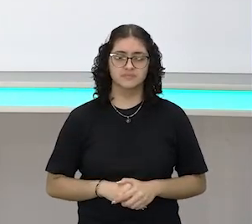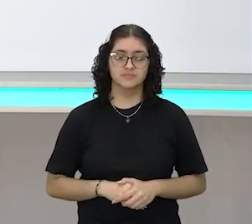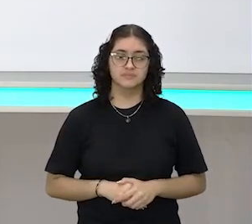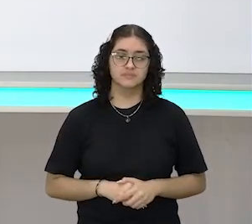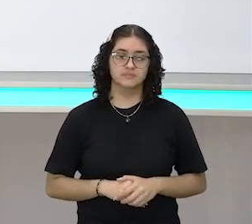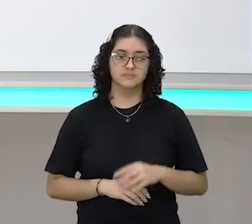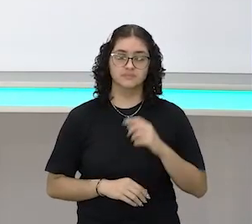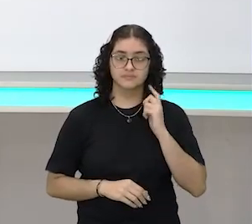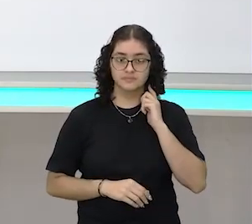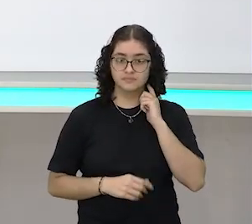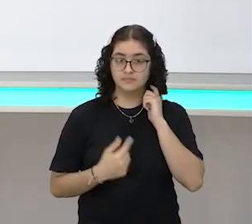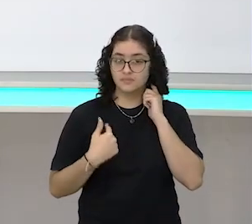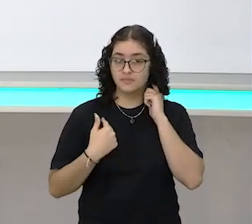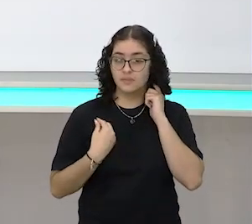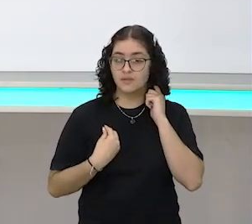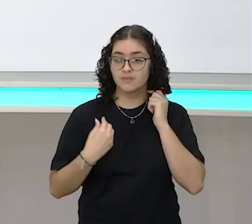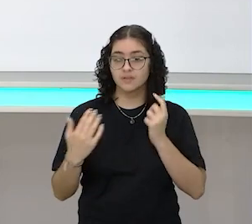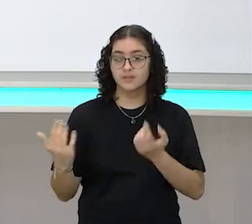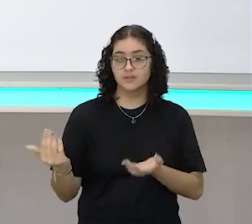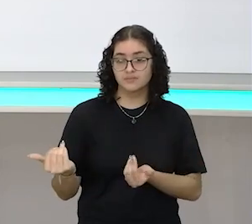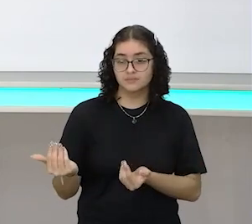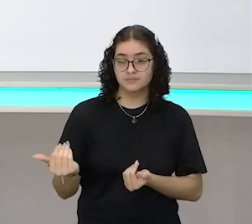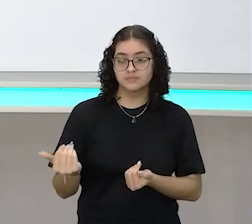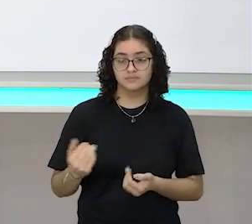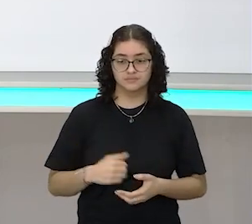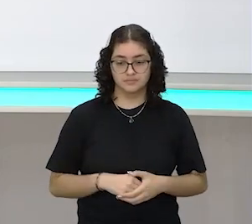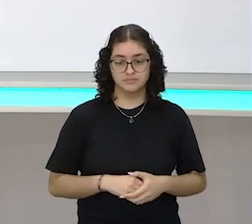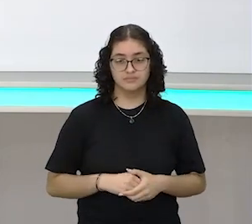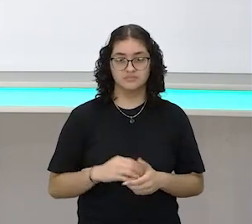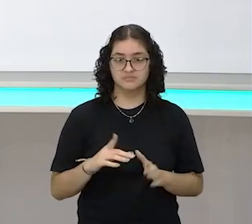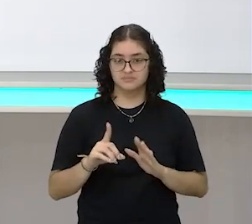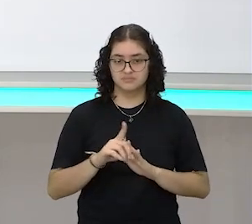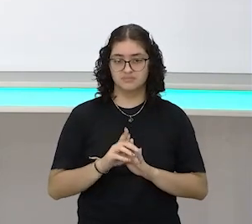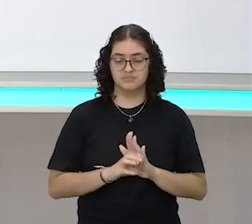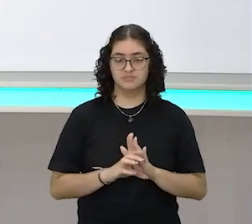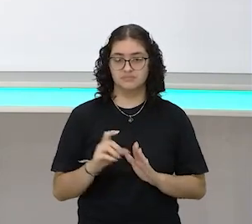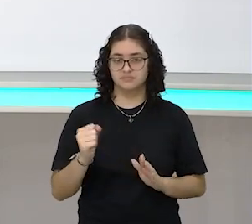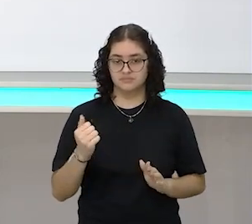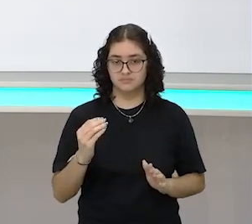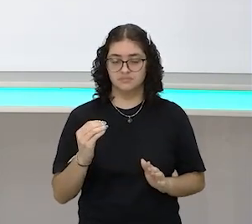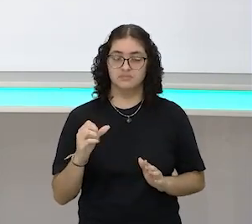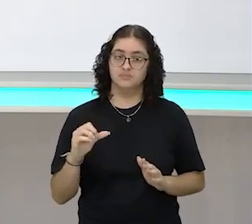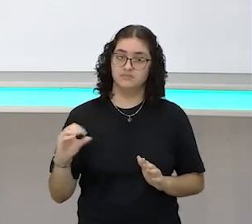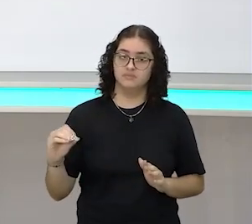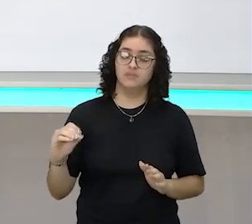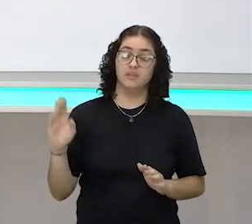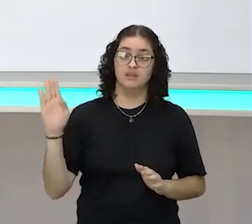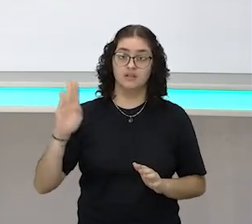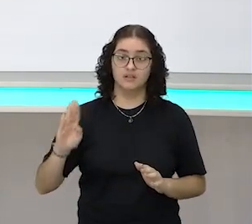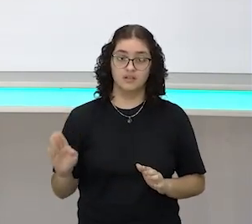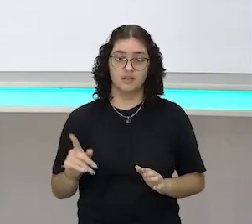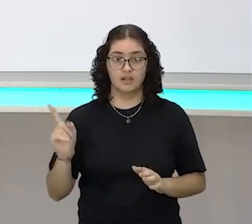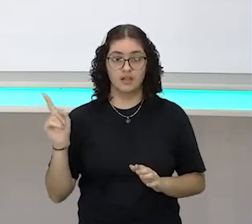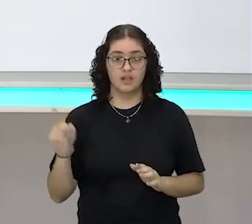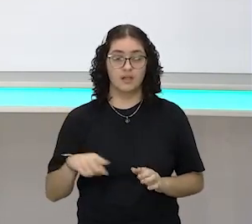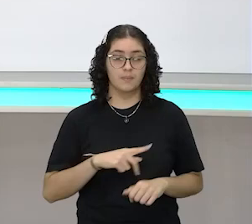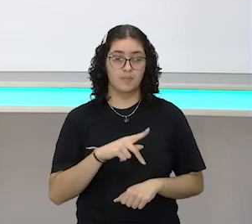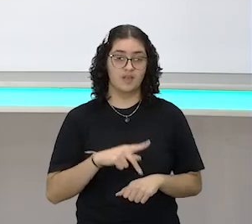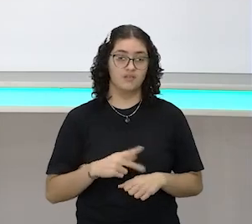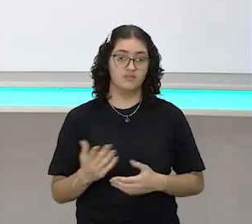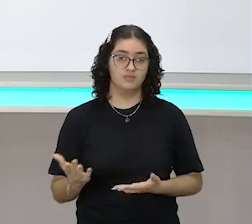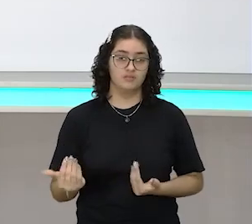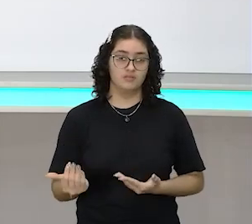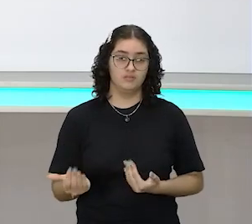na época da minha adolescência, juventude, né, ou seja, a década de 80, 90, o Brasil era considerado um país jovem, né?